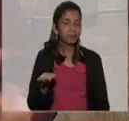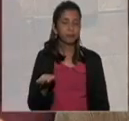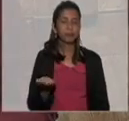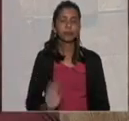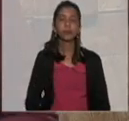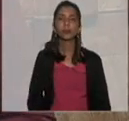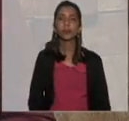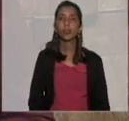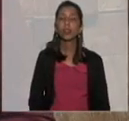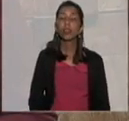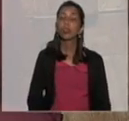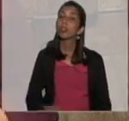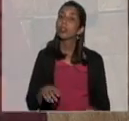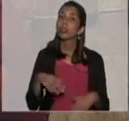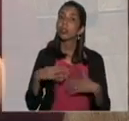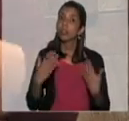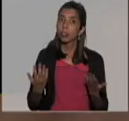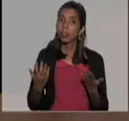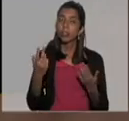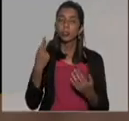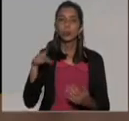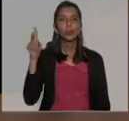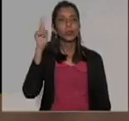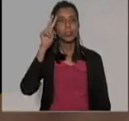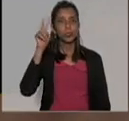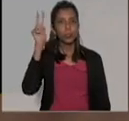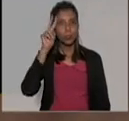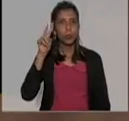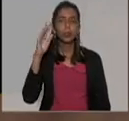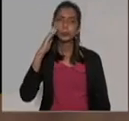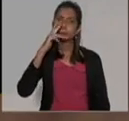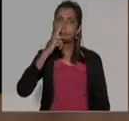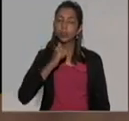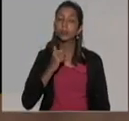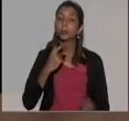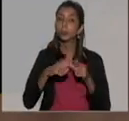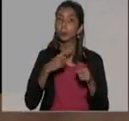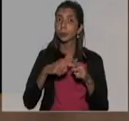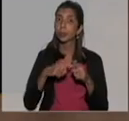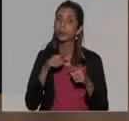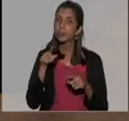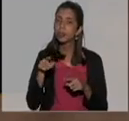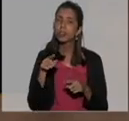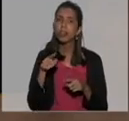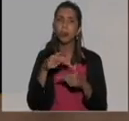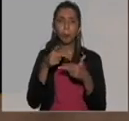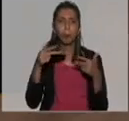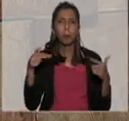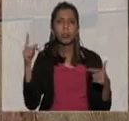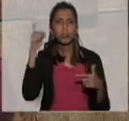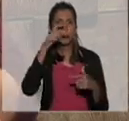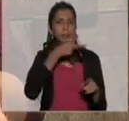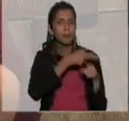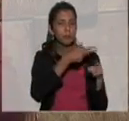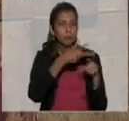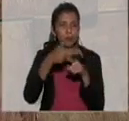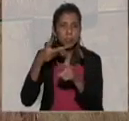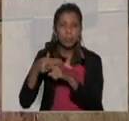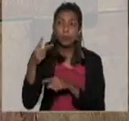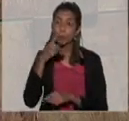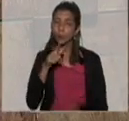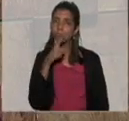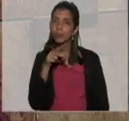essa não vale a pena né Silvia sua história é é muito bonita porque você foi vencendo muita coisa foi